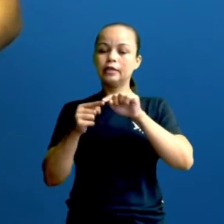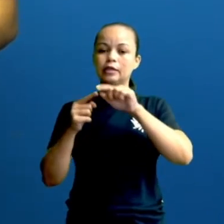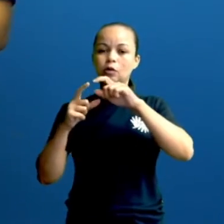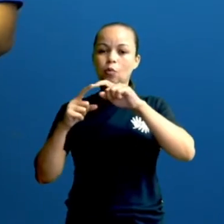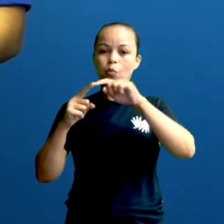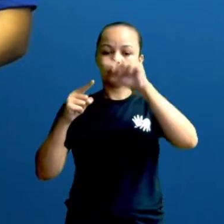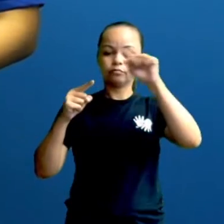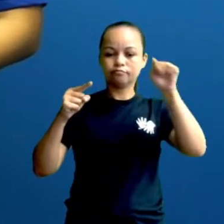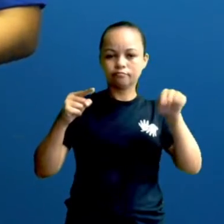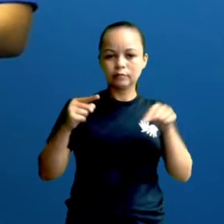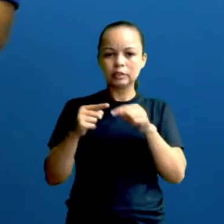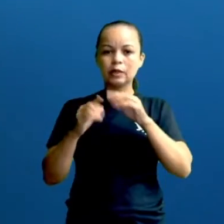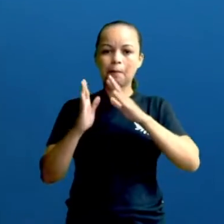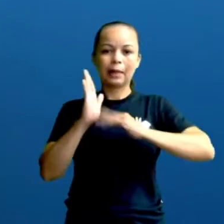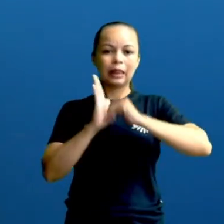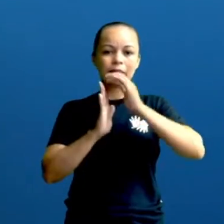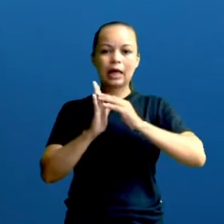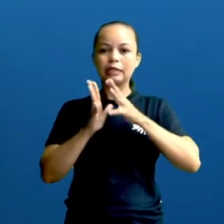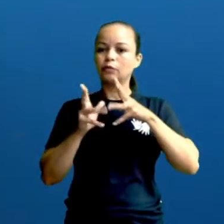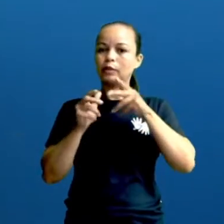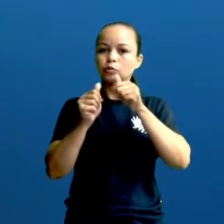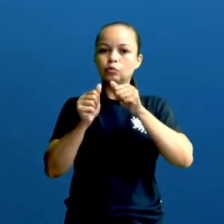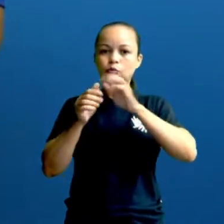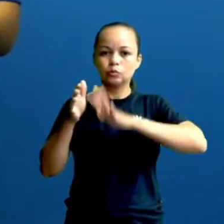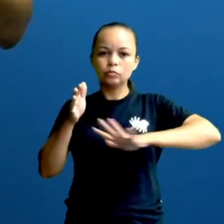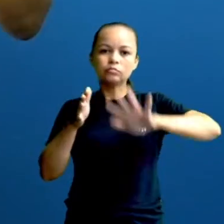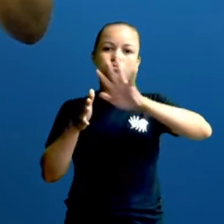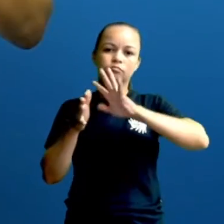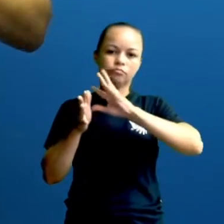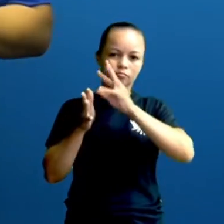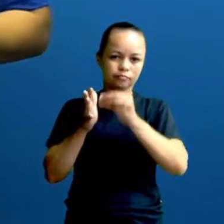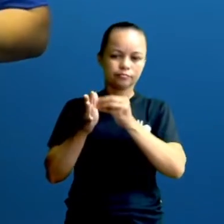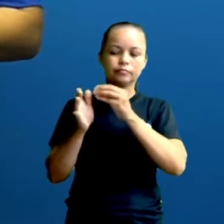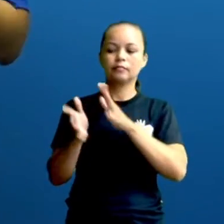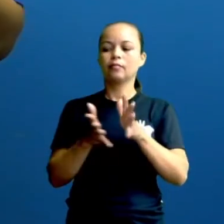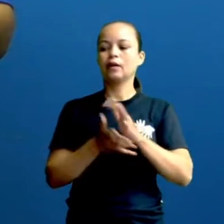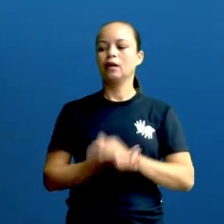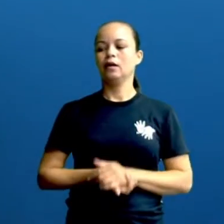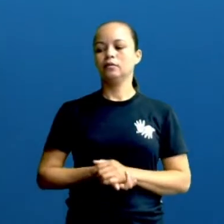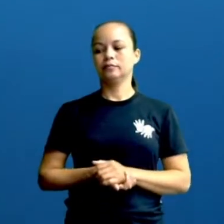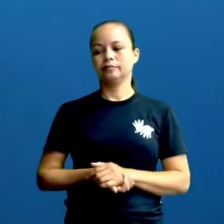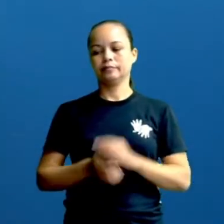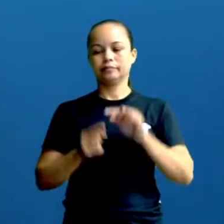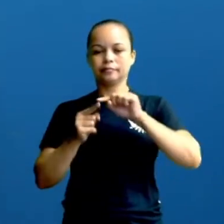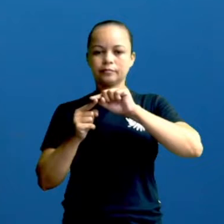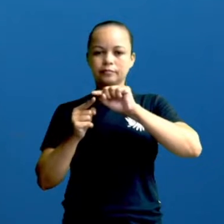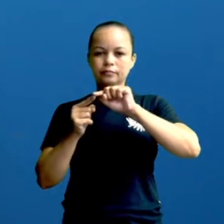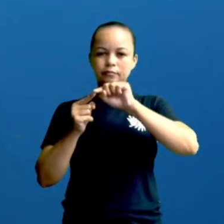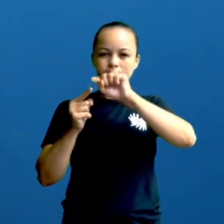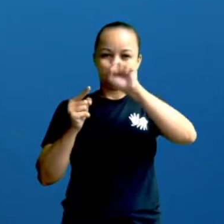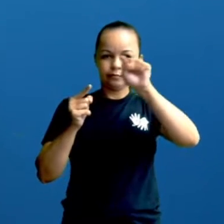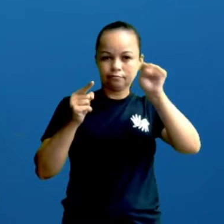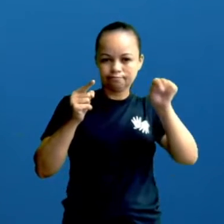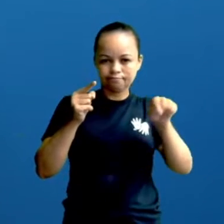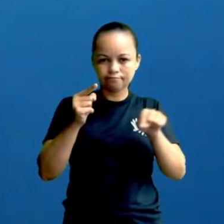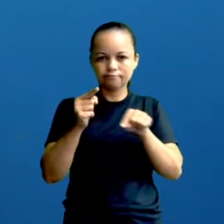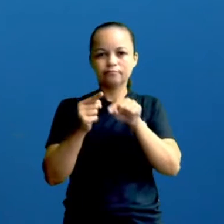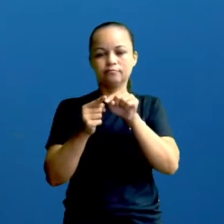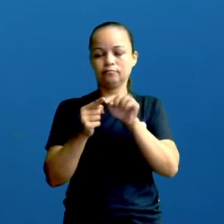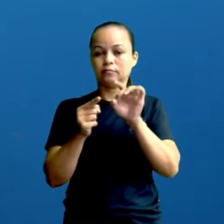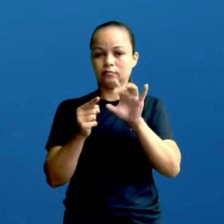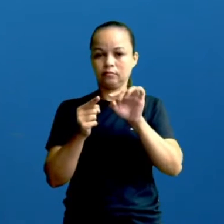a área, tá certo? Então, a circunferência, né, que é esse